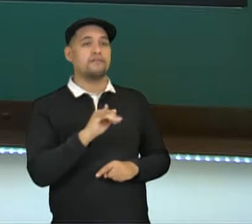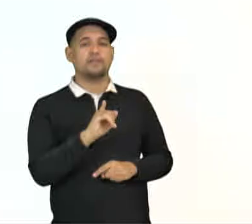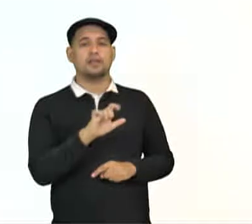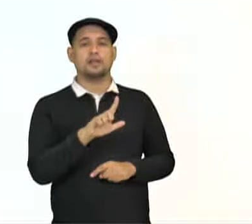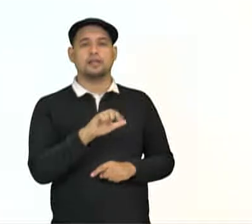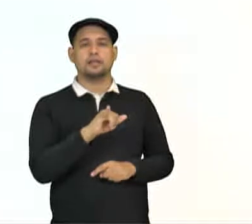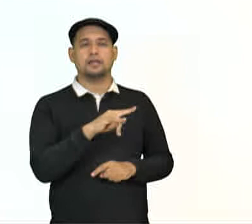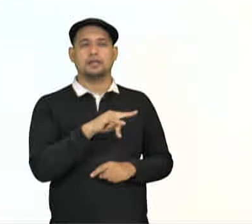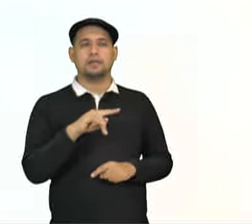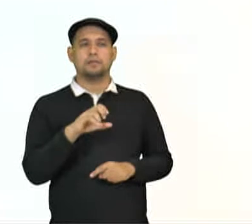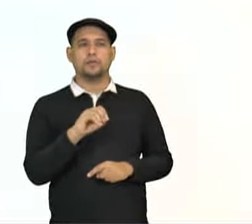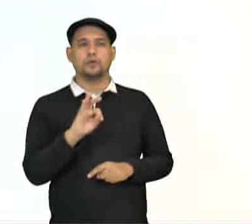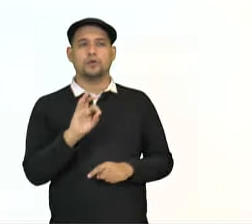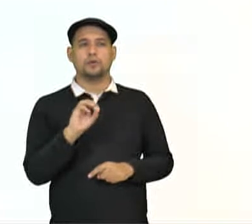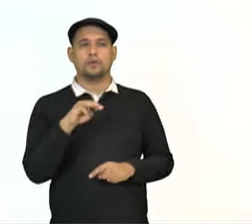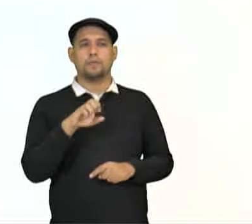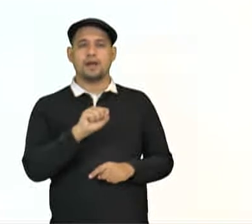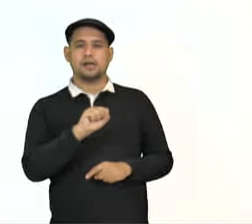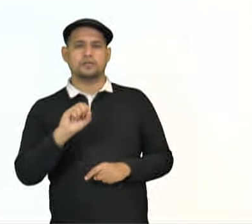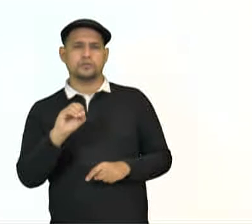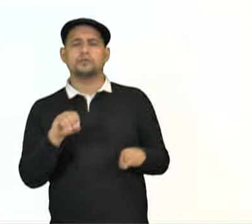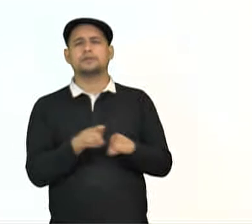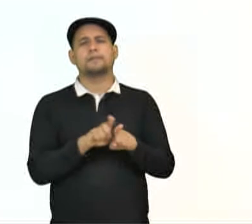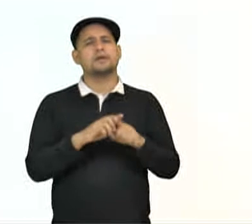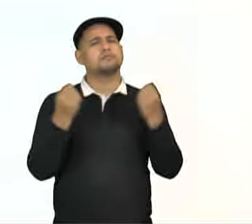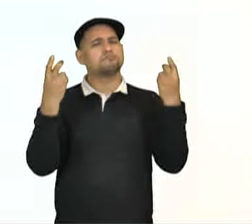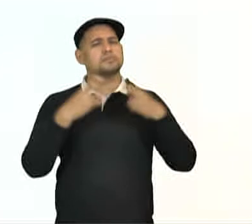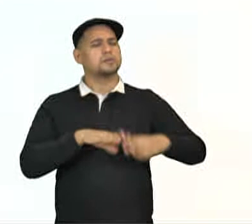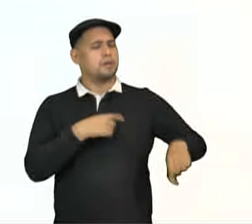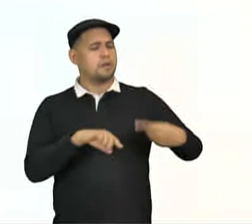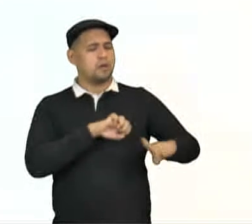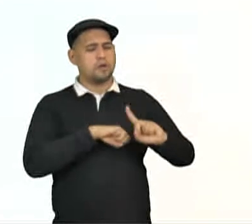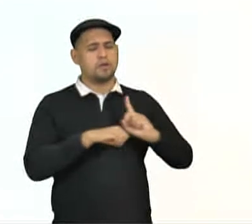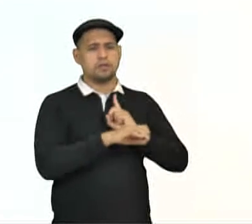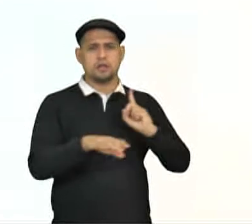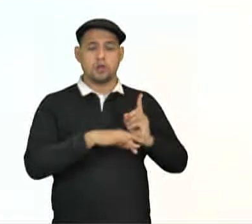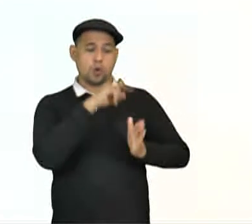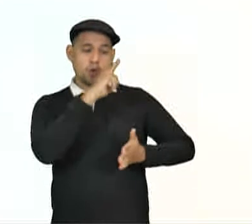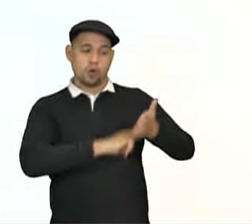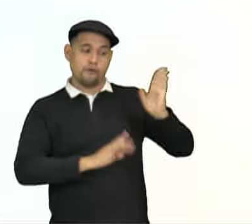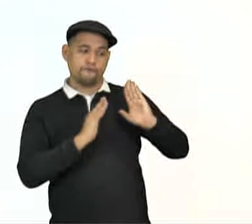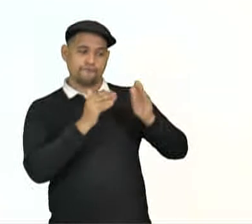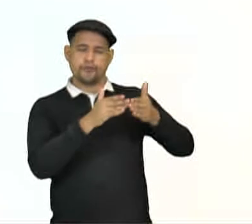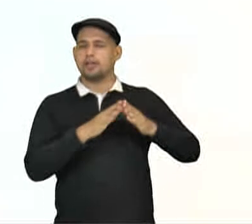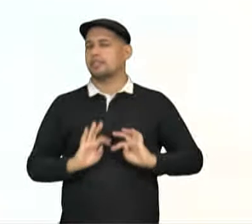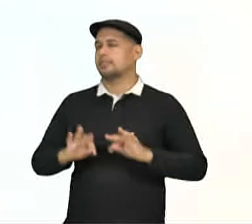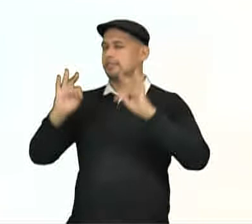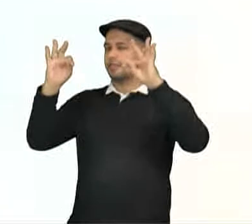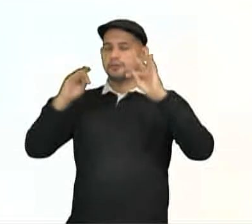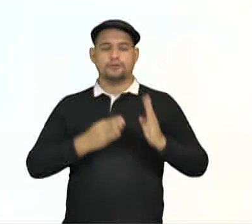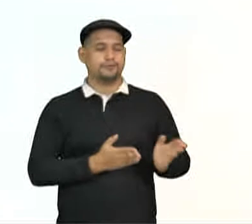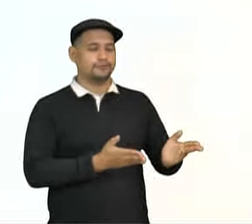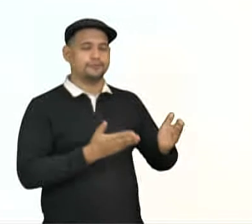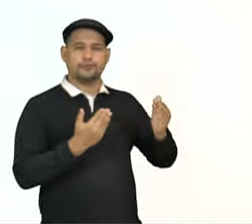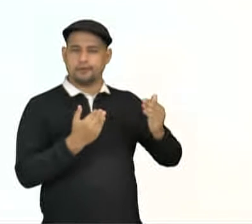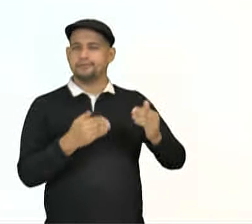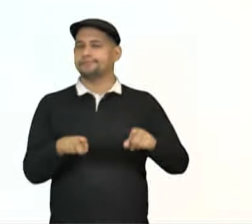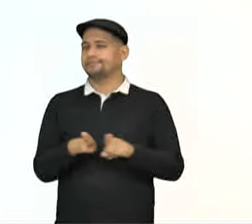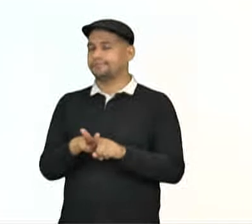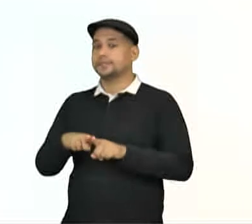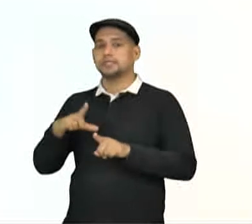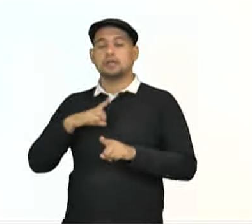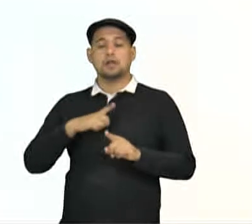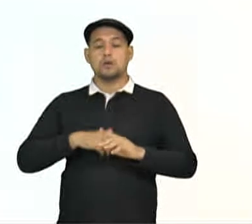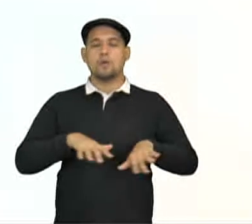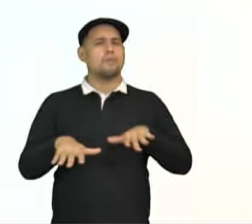manifesto futurista em que ele estabelece ideias estéticas, políticas e sociais. Nesse documento enfatiza velocidade, tecnologia, juventude e violência. Inicia assim o movimento artístico